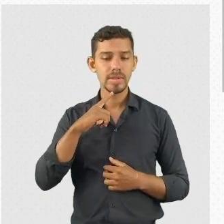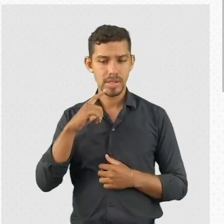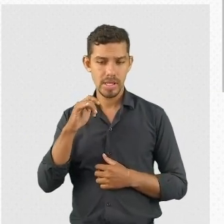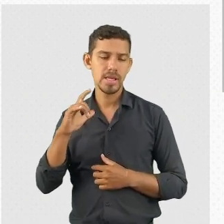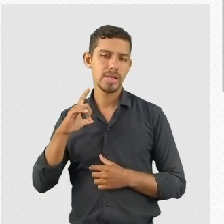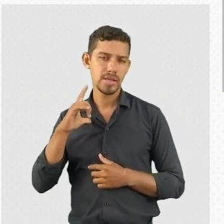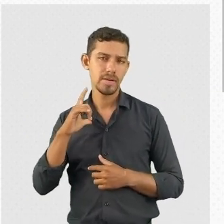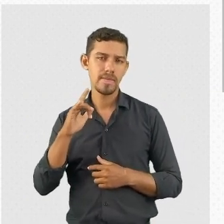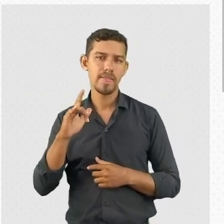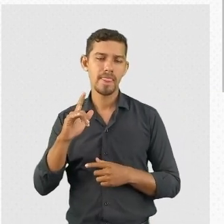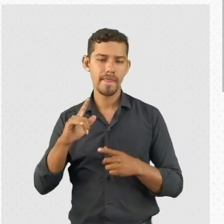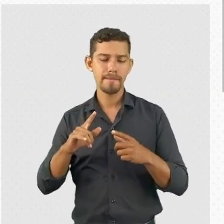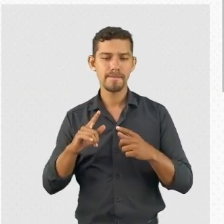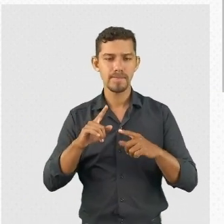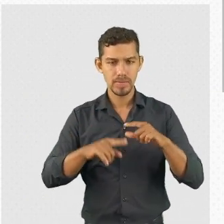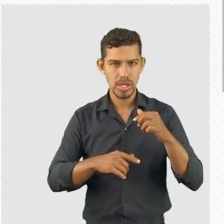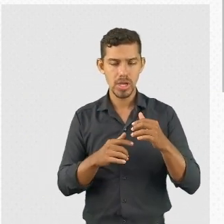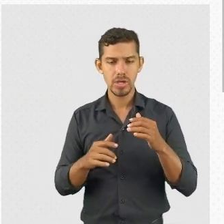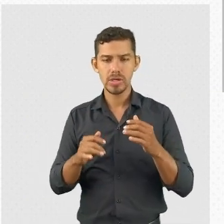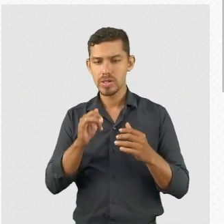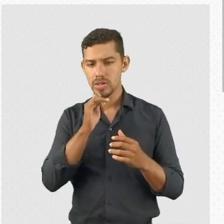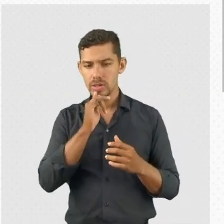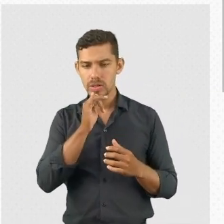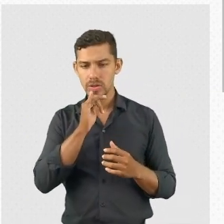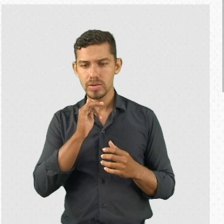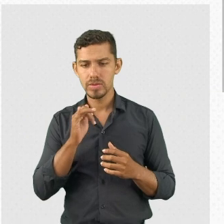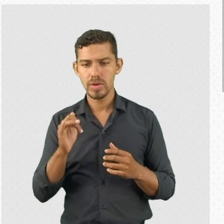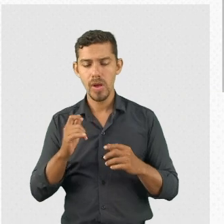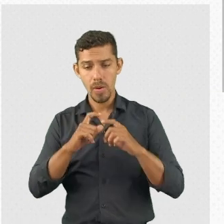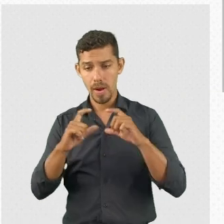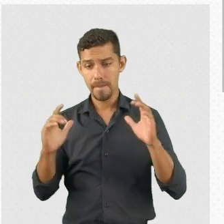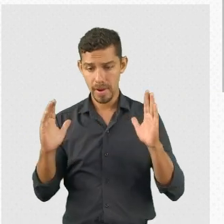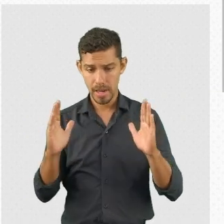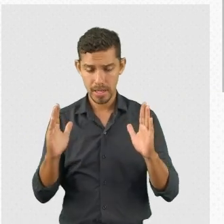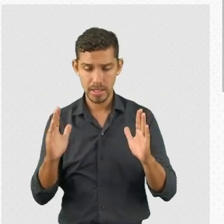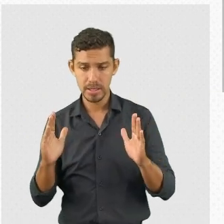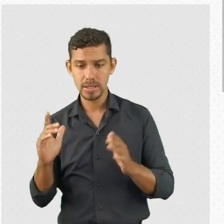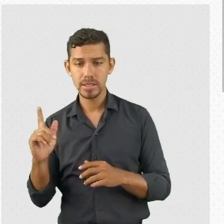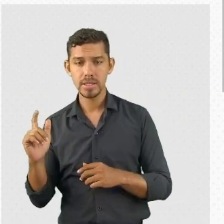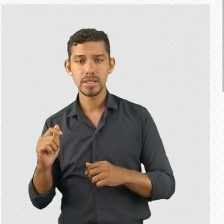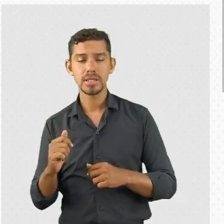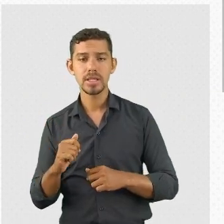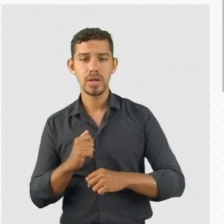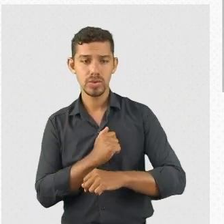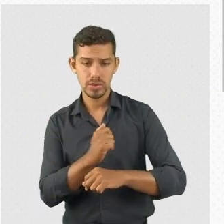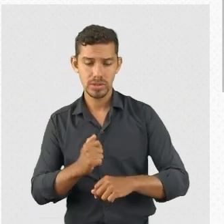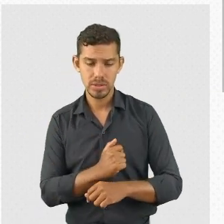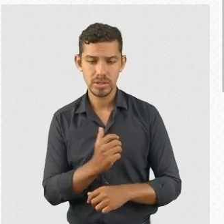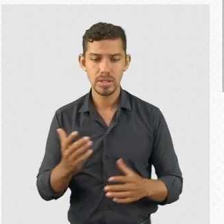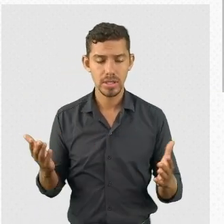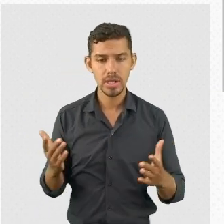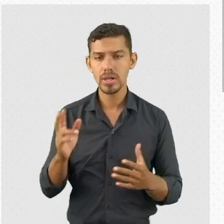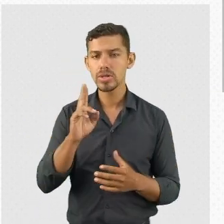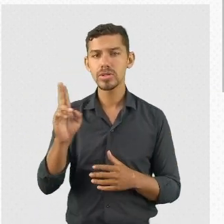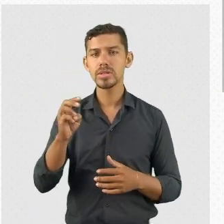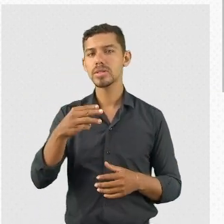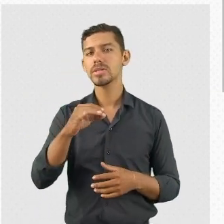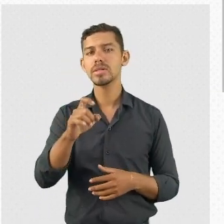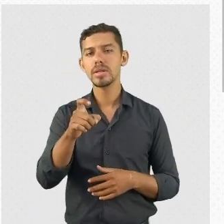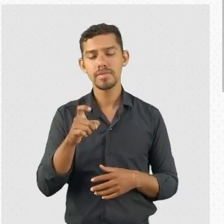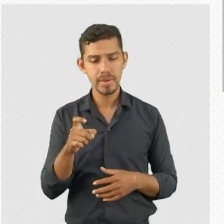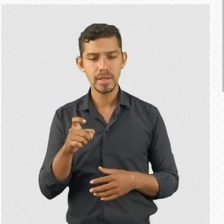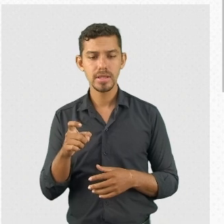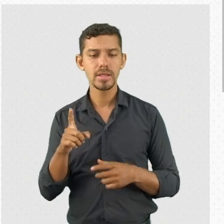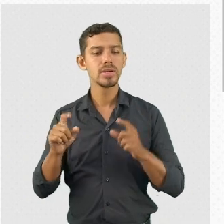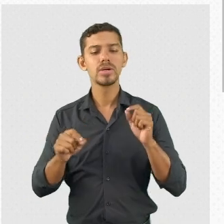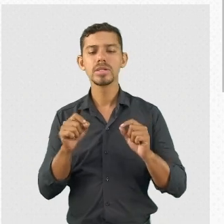né? Como é que nós falamos? Um aparelho da cozinha, me fugiu a cabeça agora, que nós chamamos de mixer. O